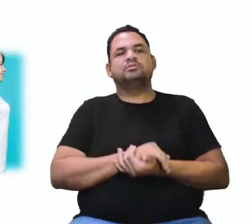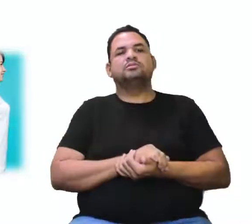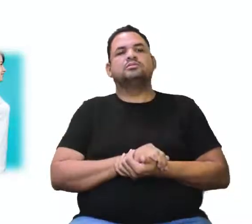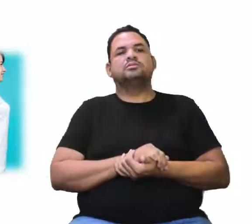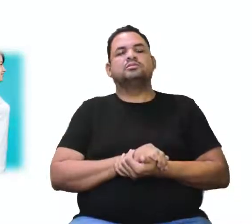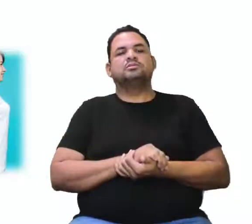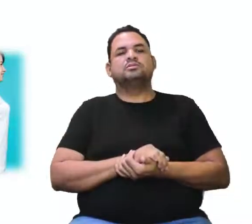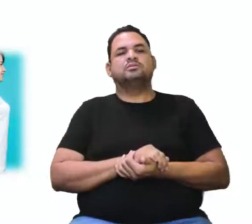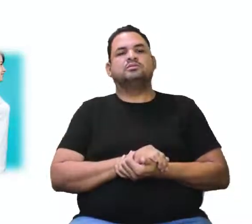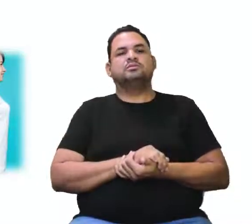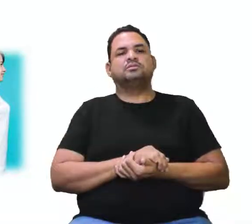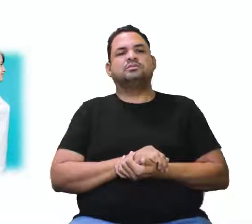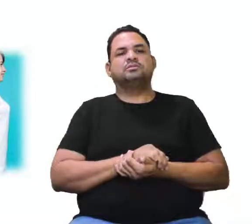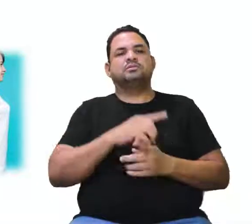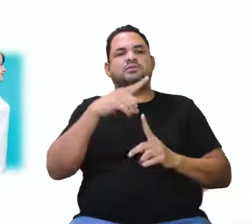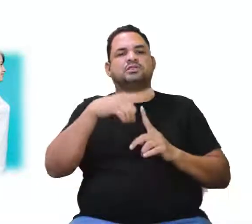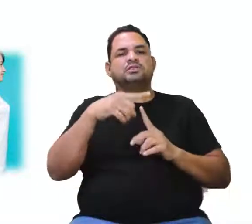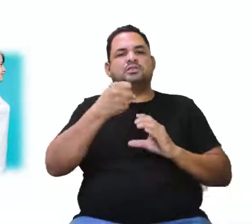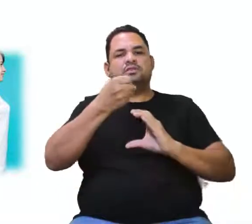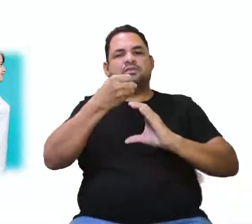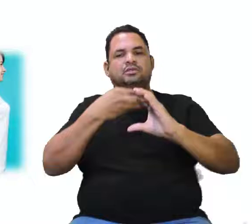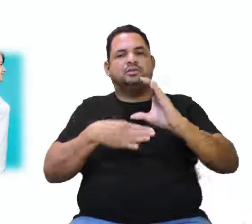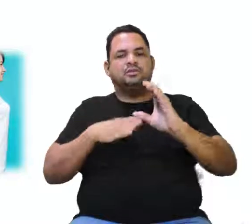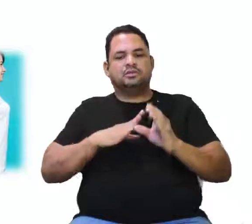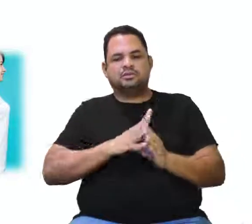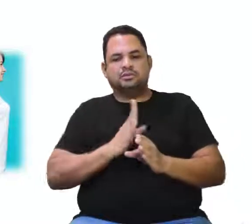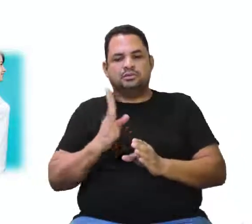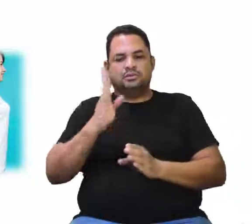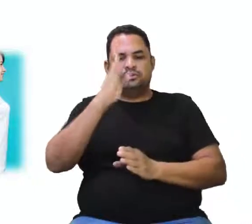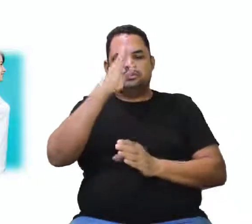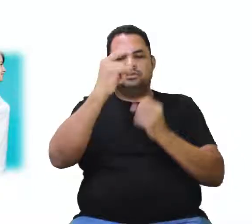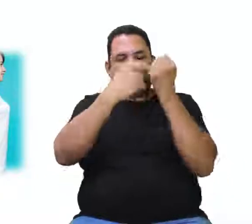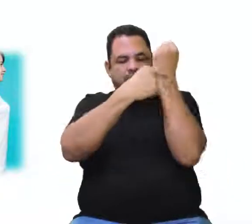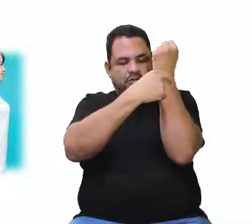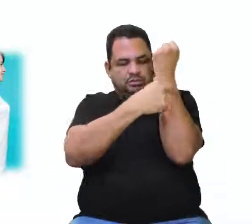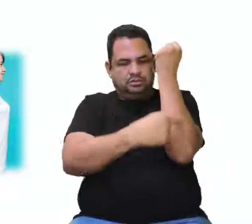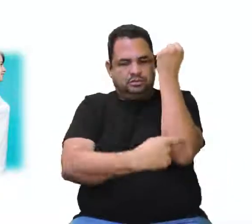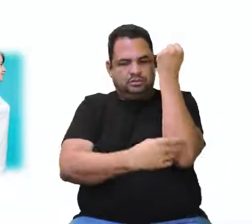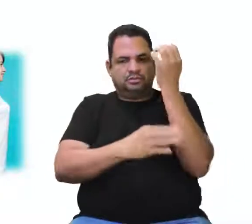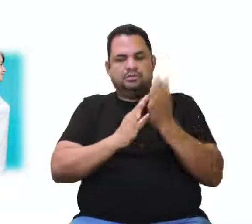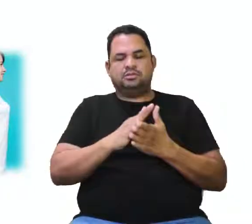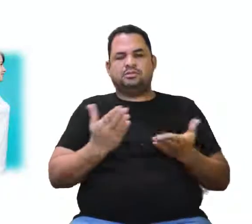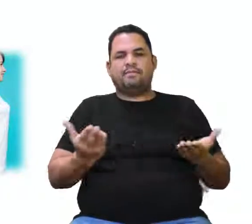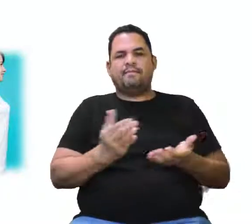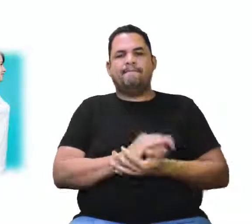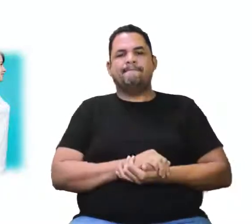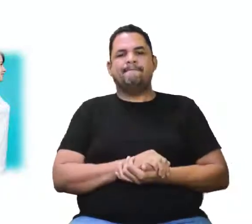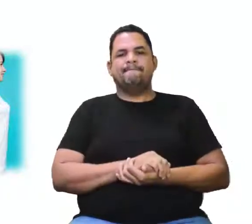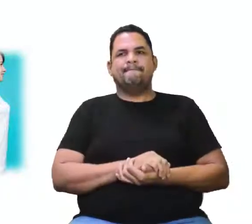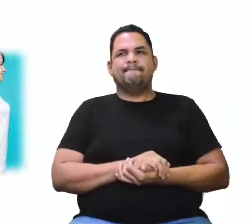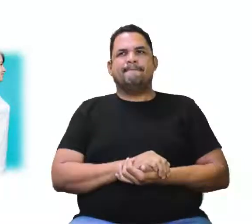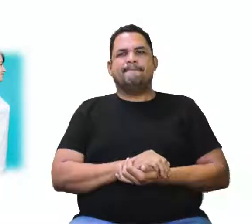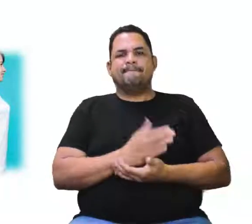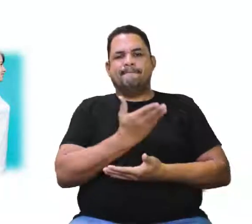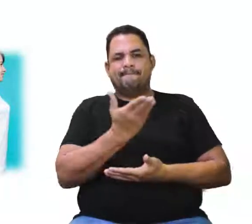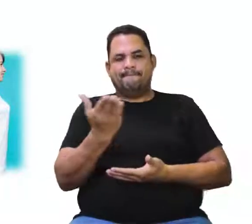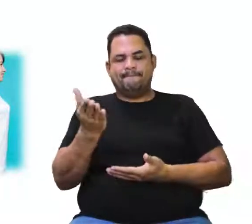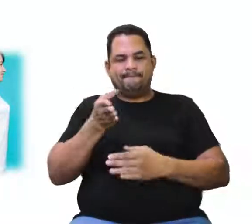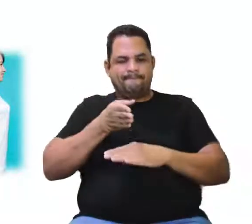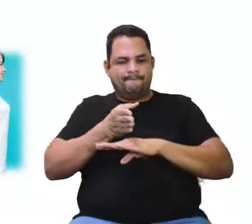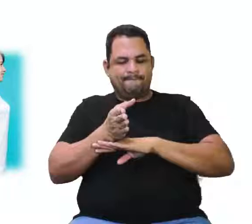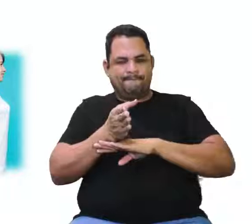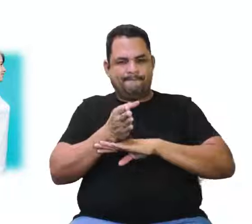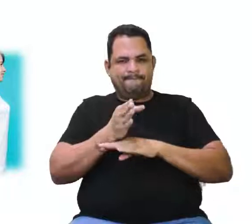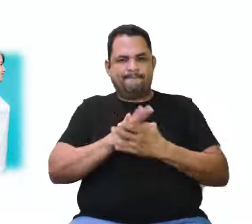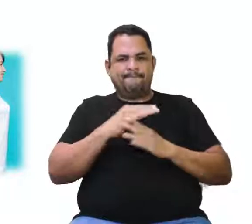quê? Professora Iris. Os tipos e as características dos desvios posturais. Então, vejam bem, vamos entrar nesse